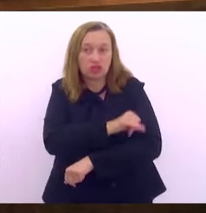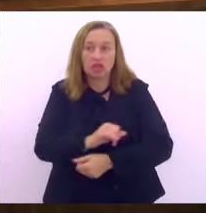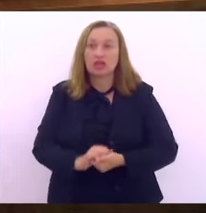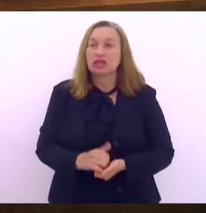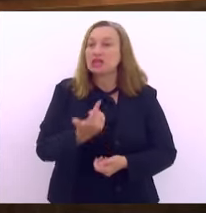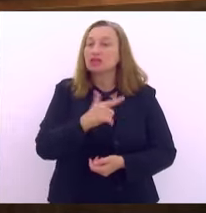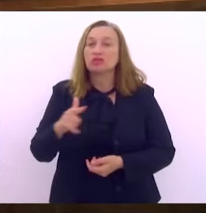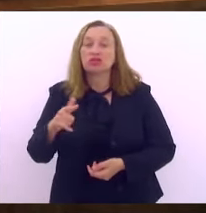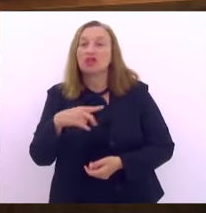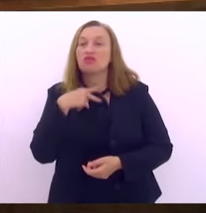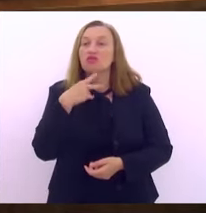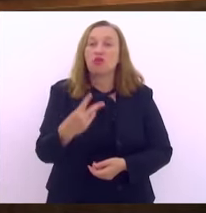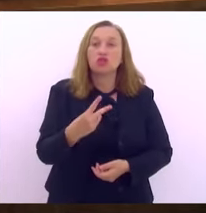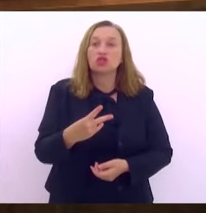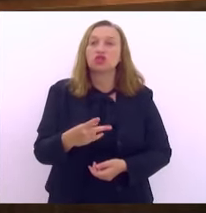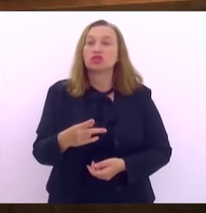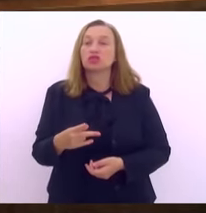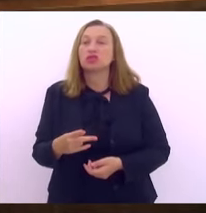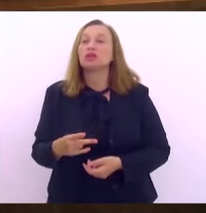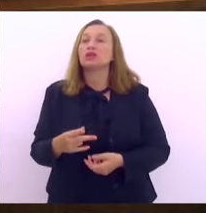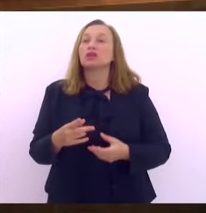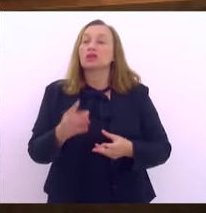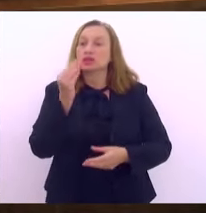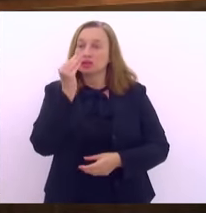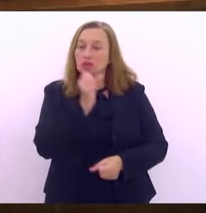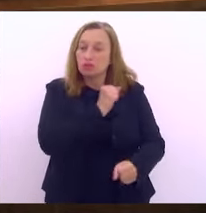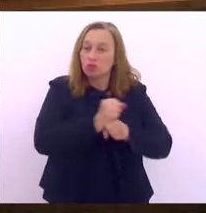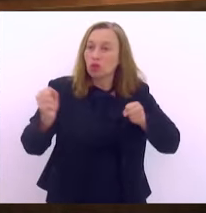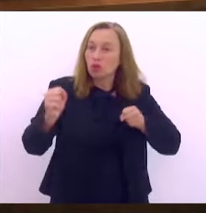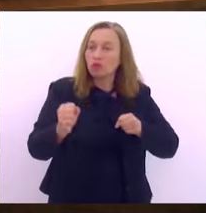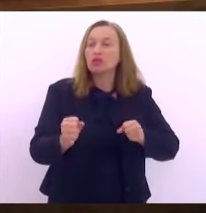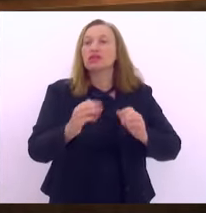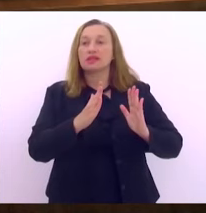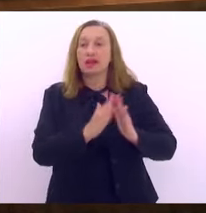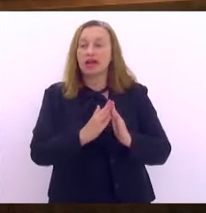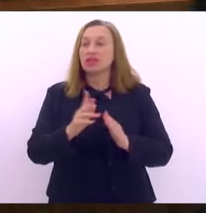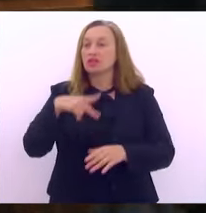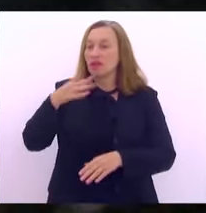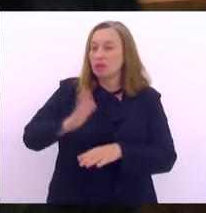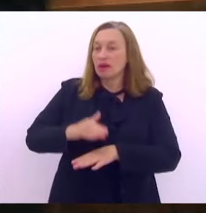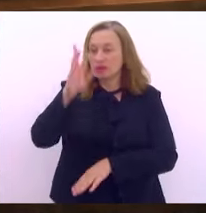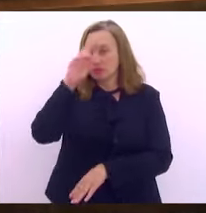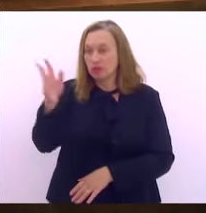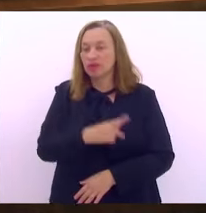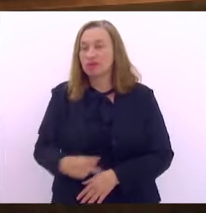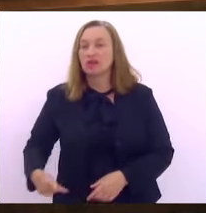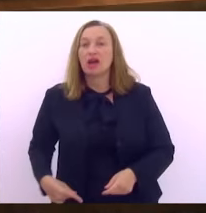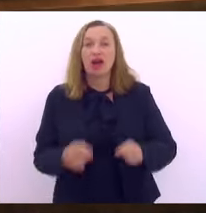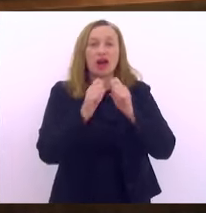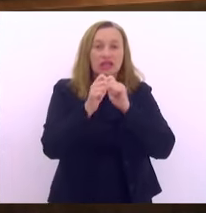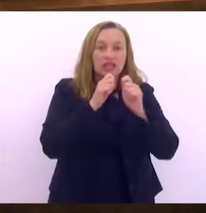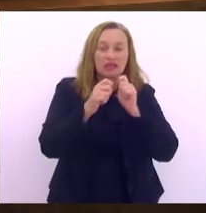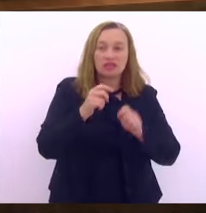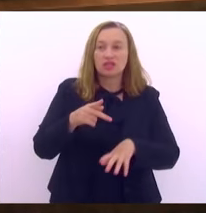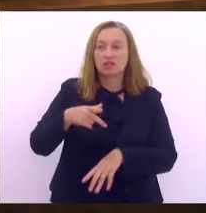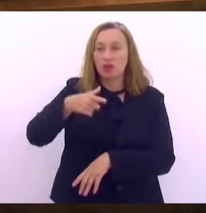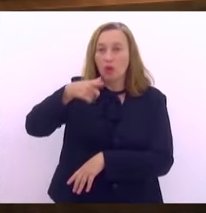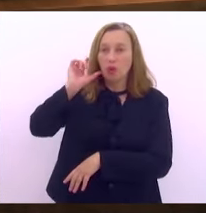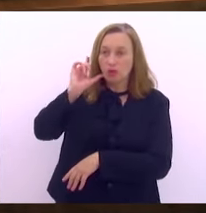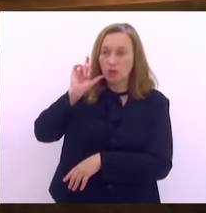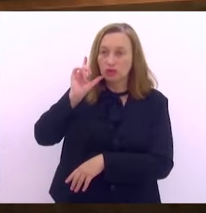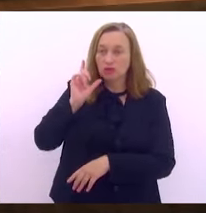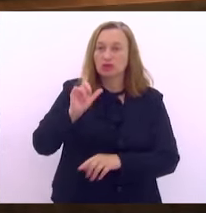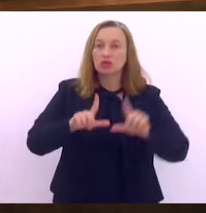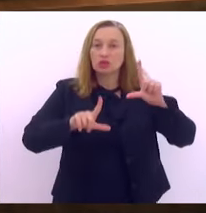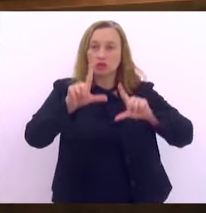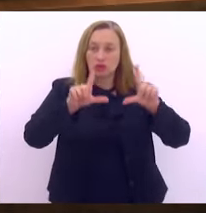tem palavra, não tem honradez, merece o repúdio dessa casa. E vou além, senhor presidente. A entrevista que ela deu ontem para um grande